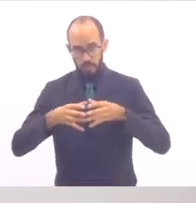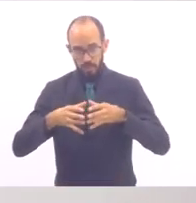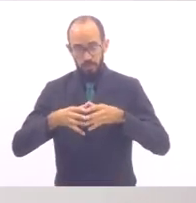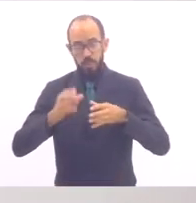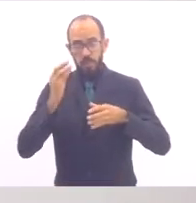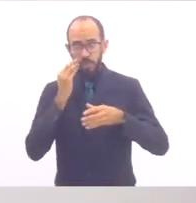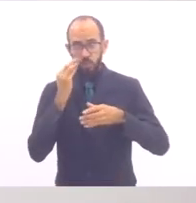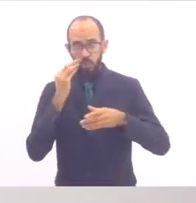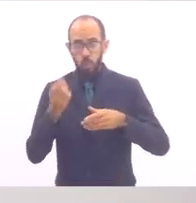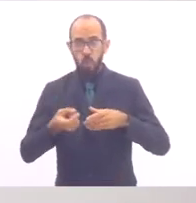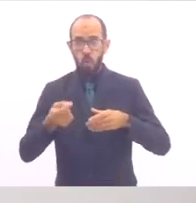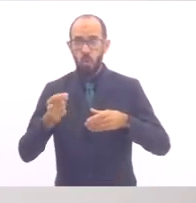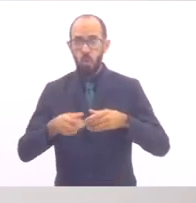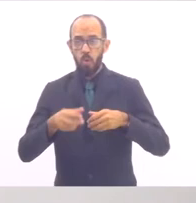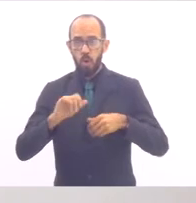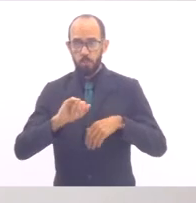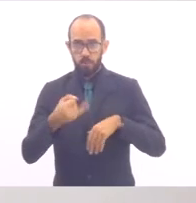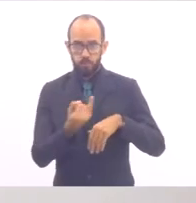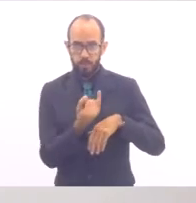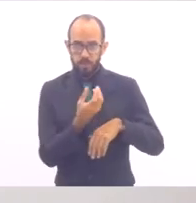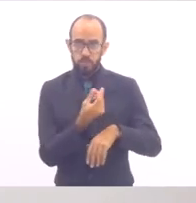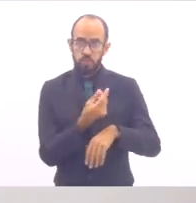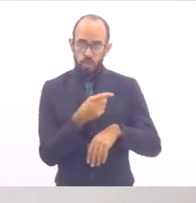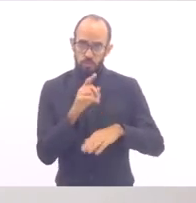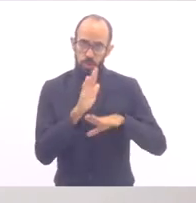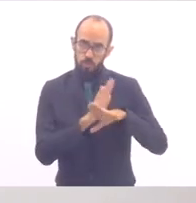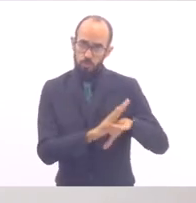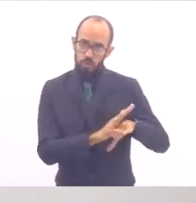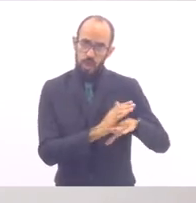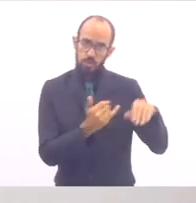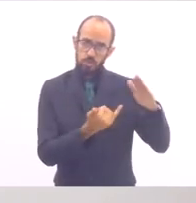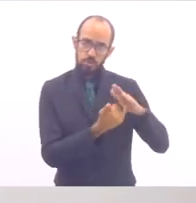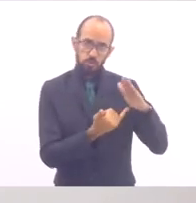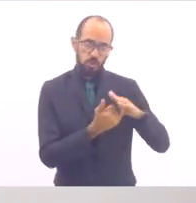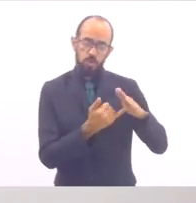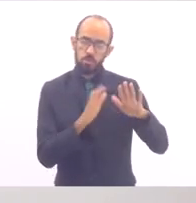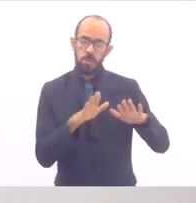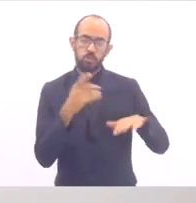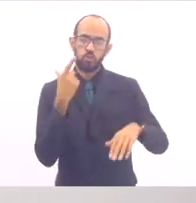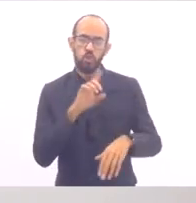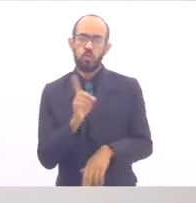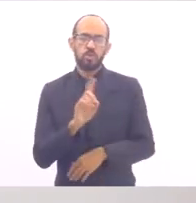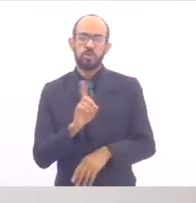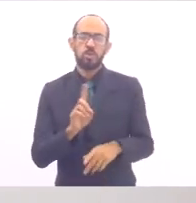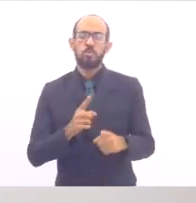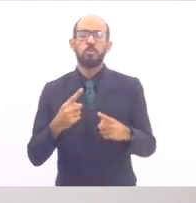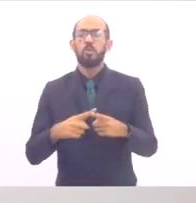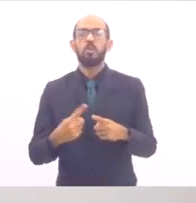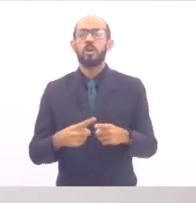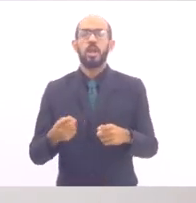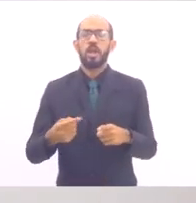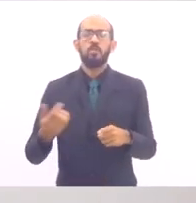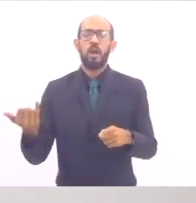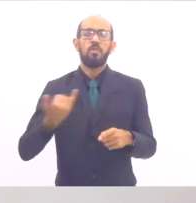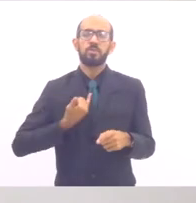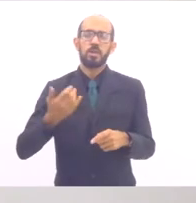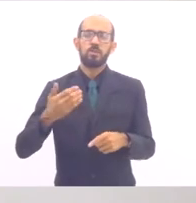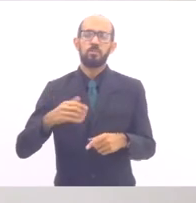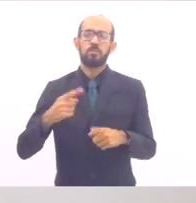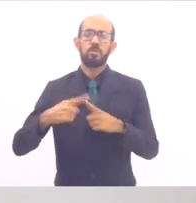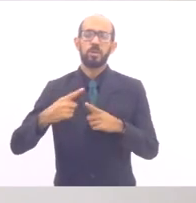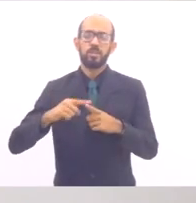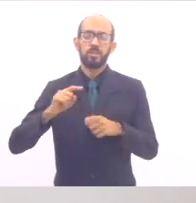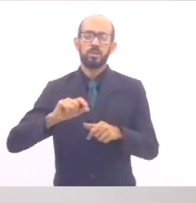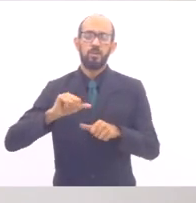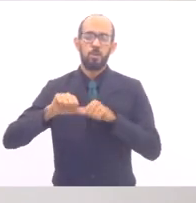grana para ajudar as cooperativas, como o Santiago falou. A gente não conseguiu esse respaldo porque foi informado que a gente estava mudando o